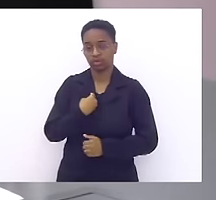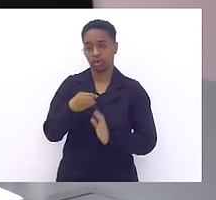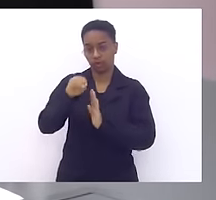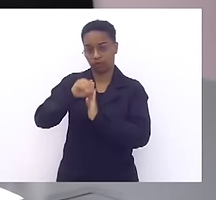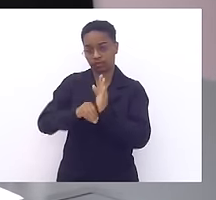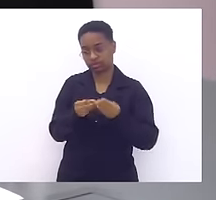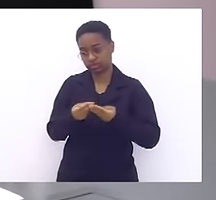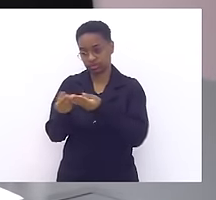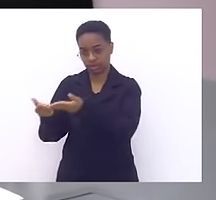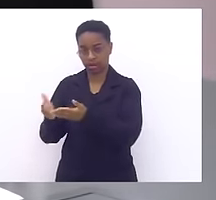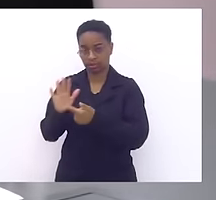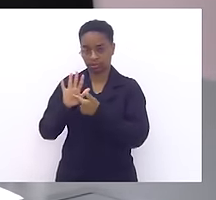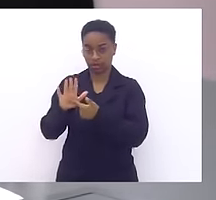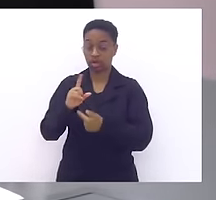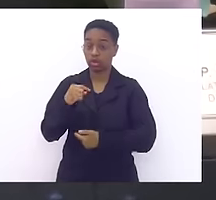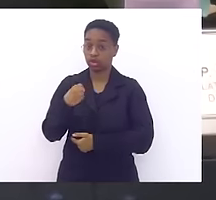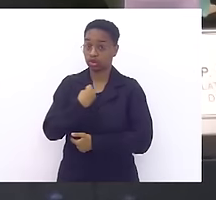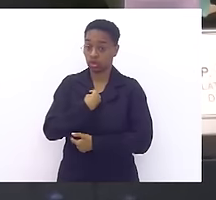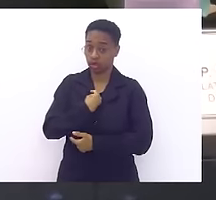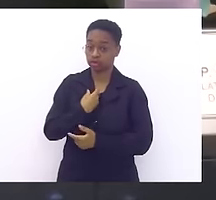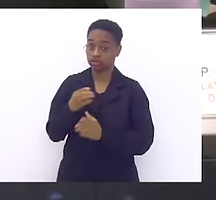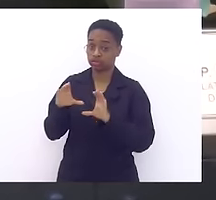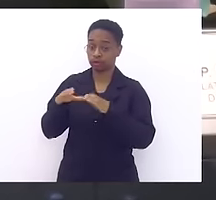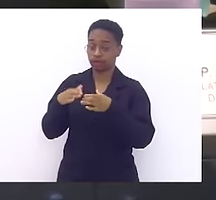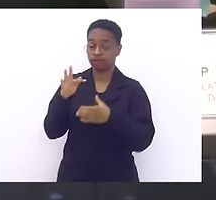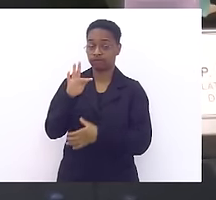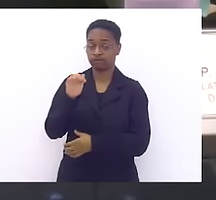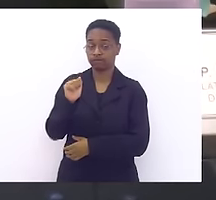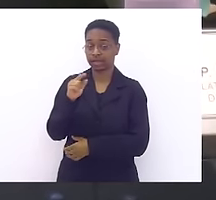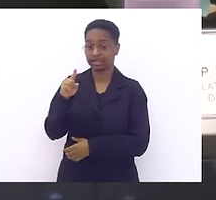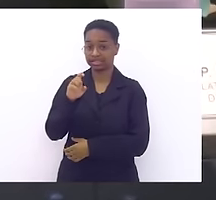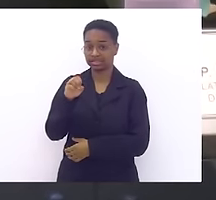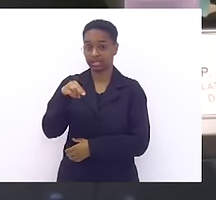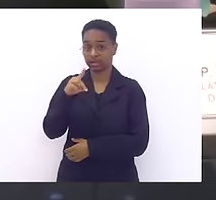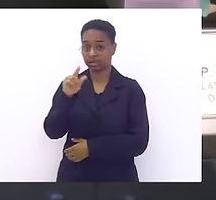o que que a fazenda enxerga isso é importante